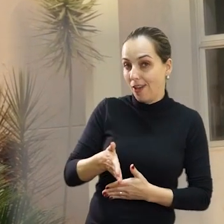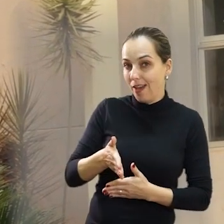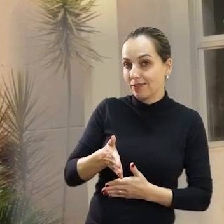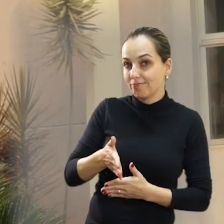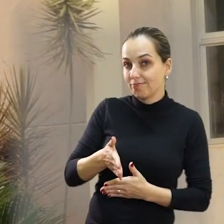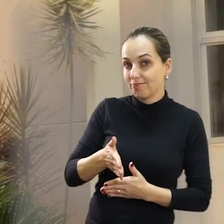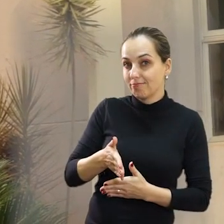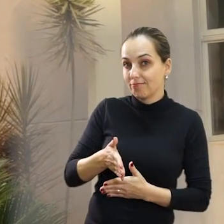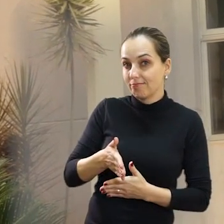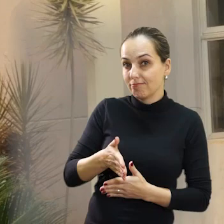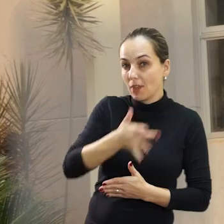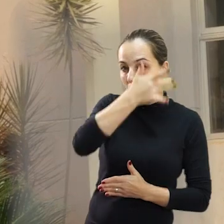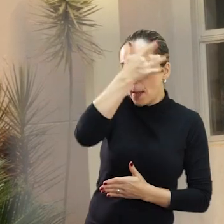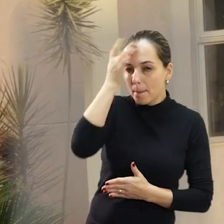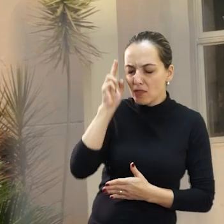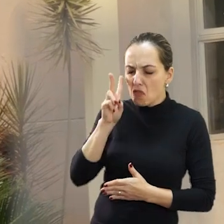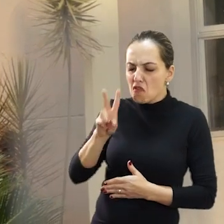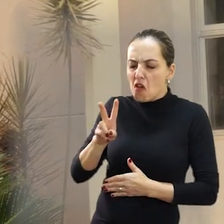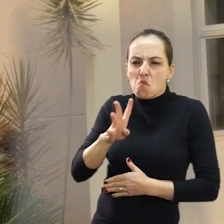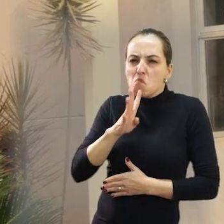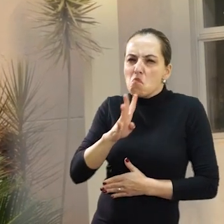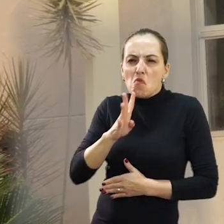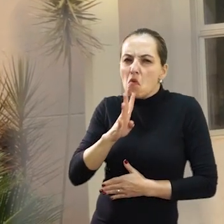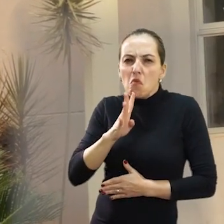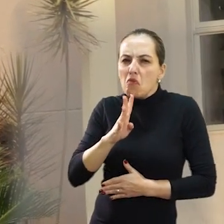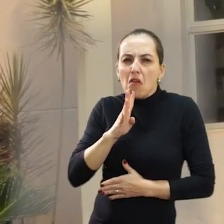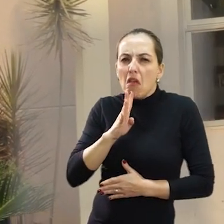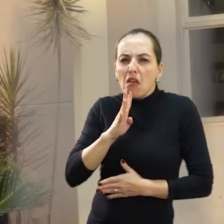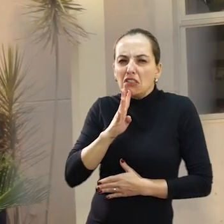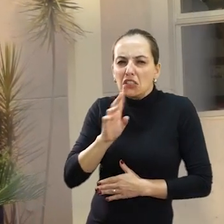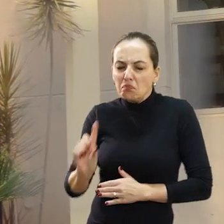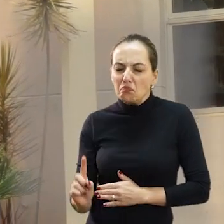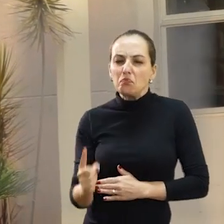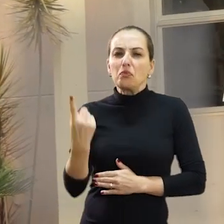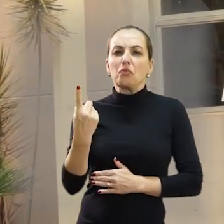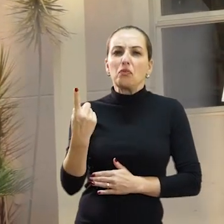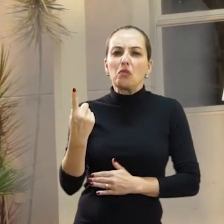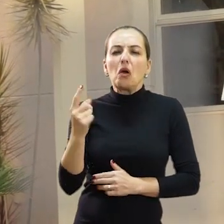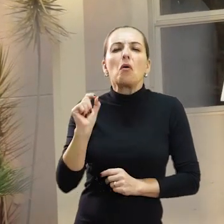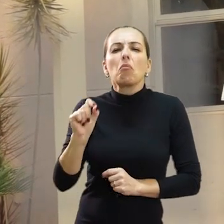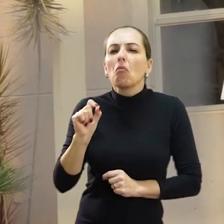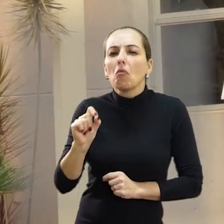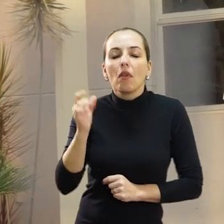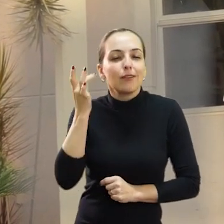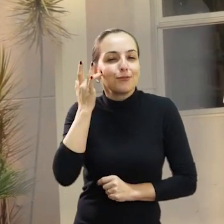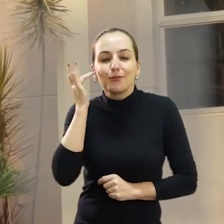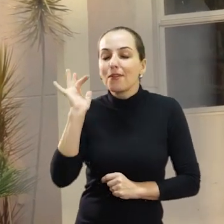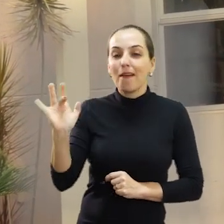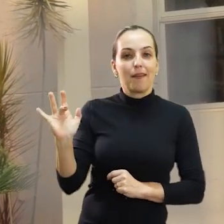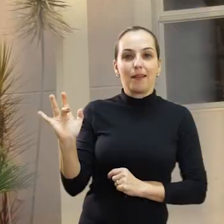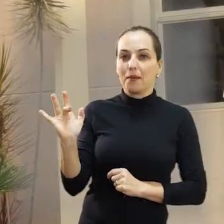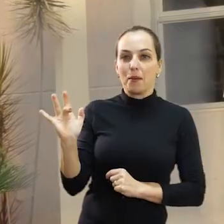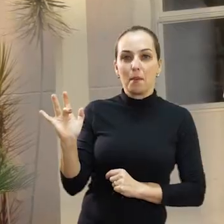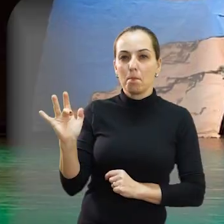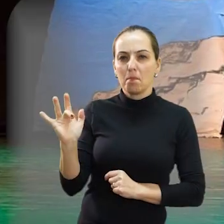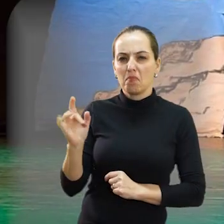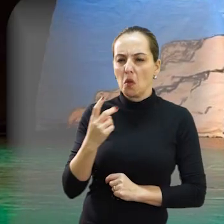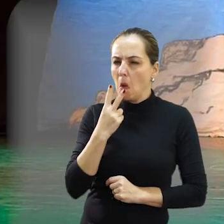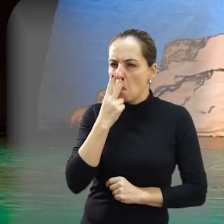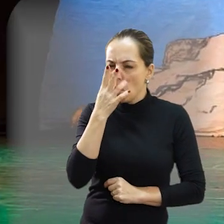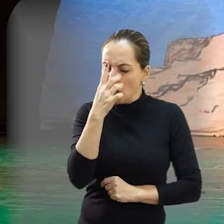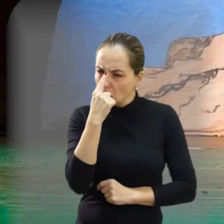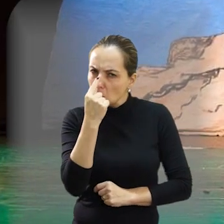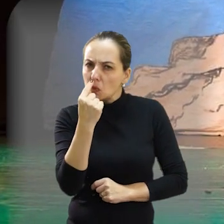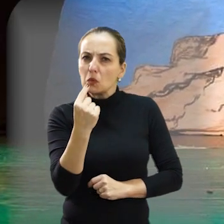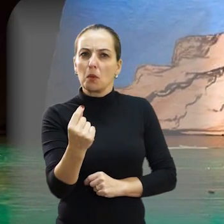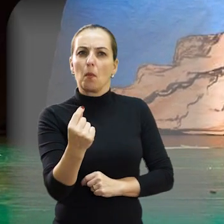Ela ficou muito velhinha e hoje em dia, já velhinha, algumas pessoas não sabem bem